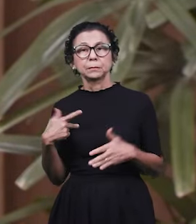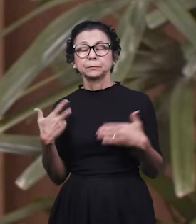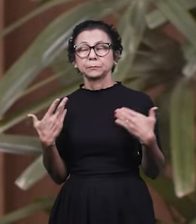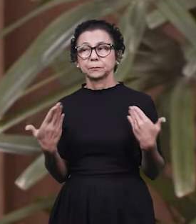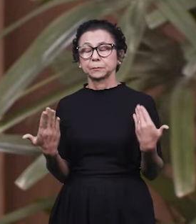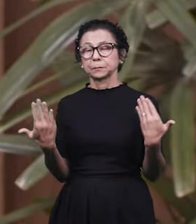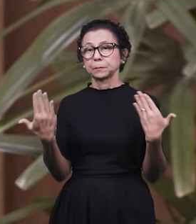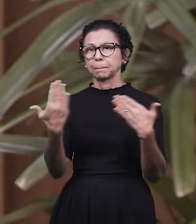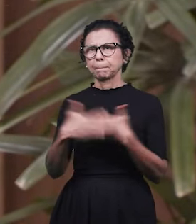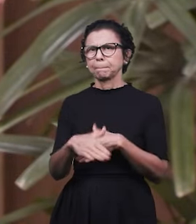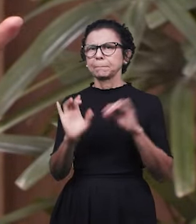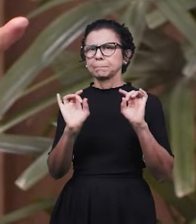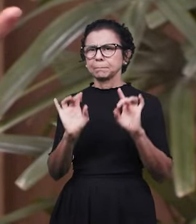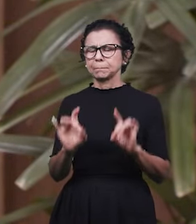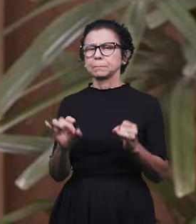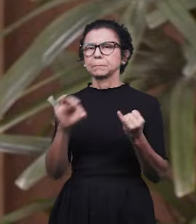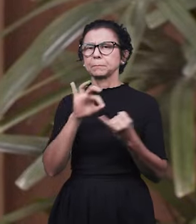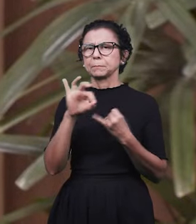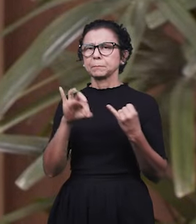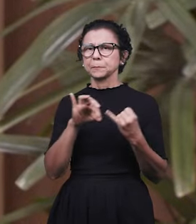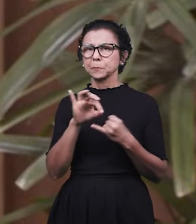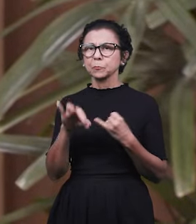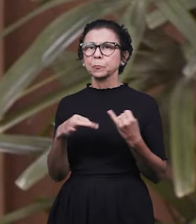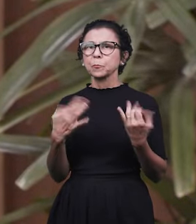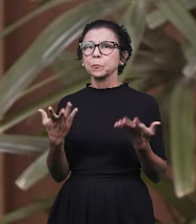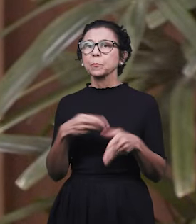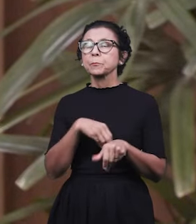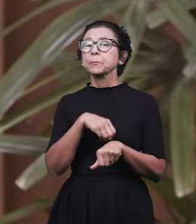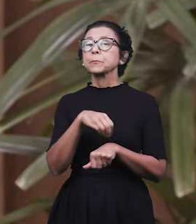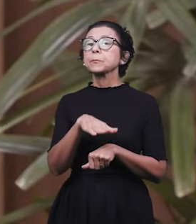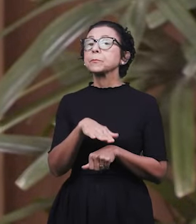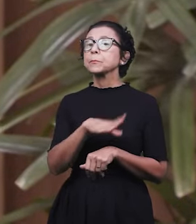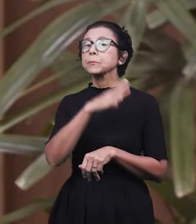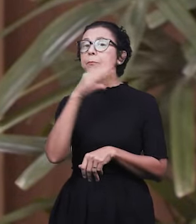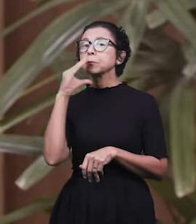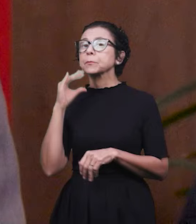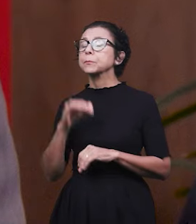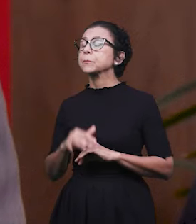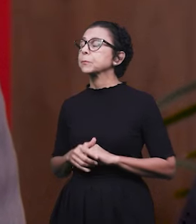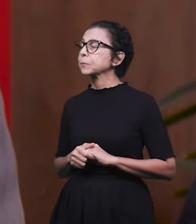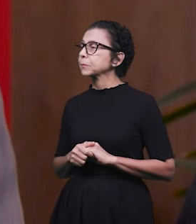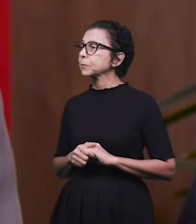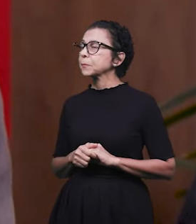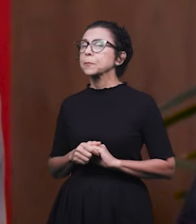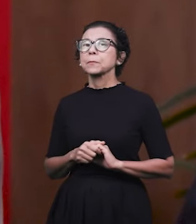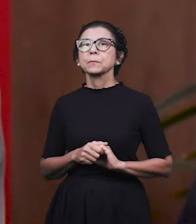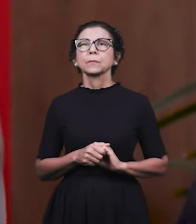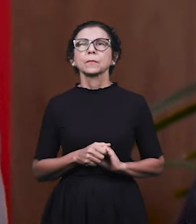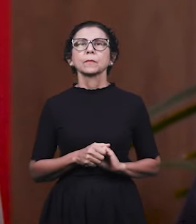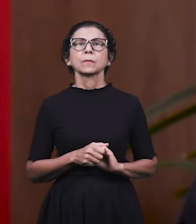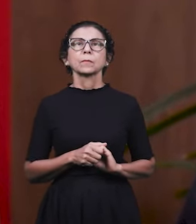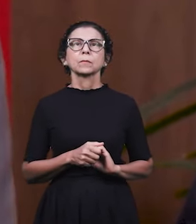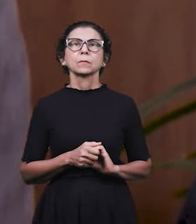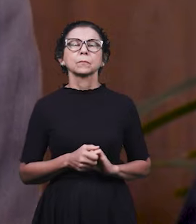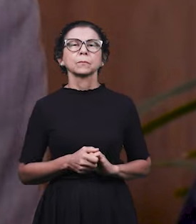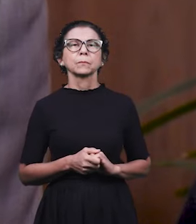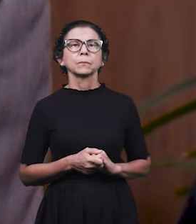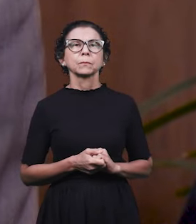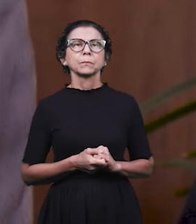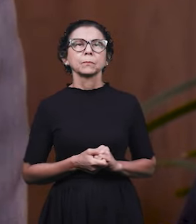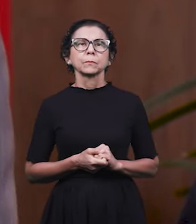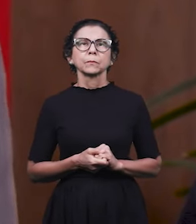específica do IFES, quais são as orientações que a gente pode dar para os adolescentes, pastor? É muito bom